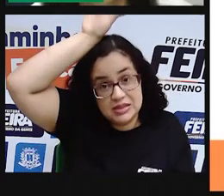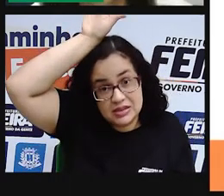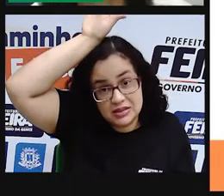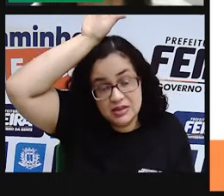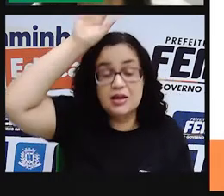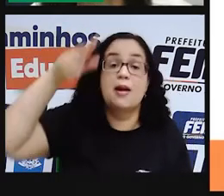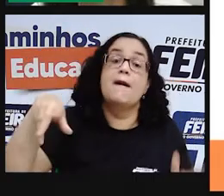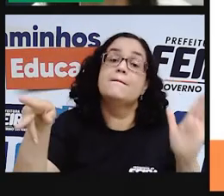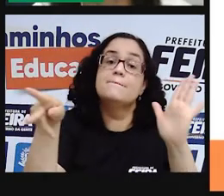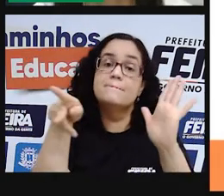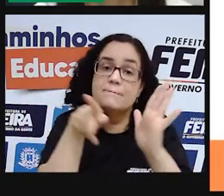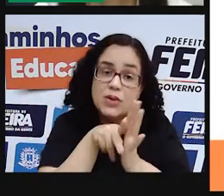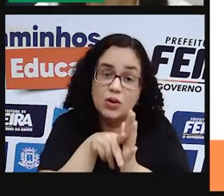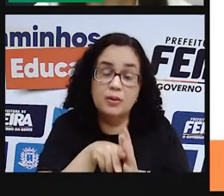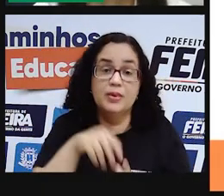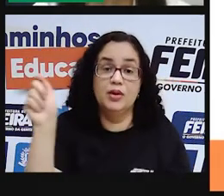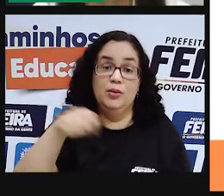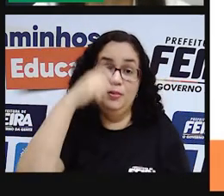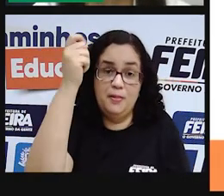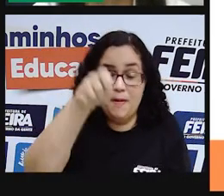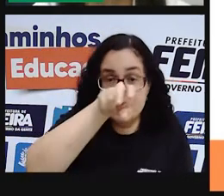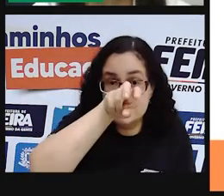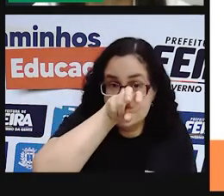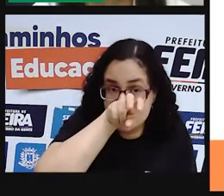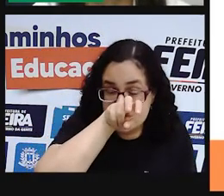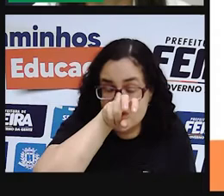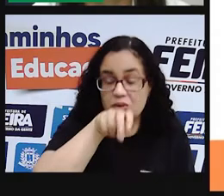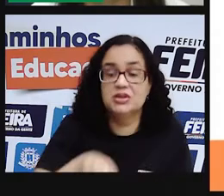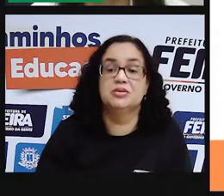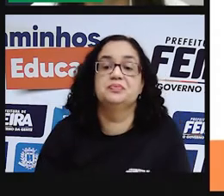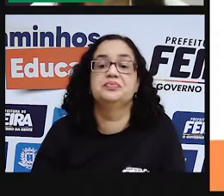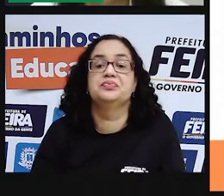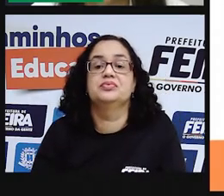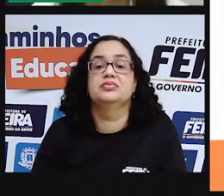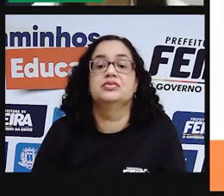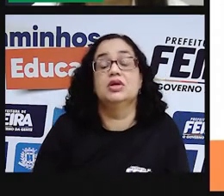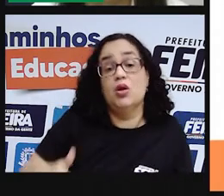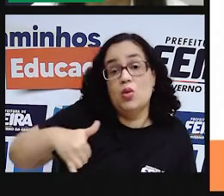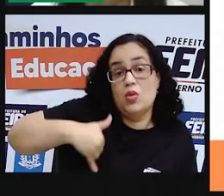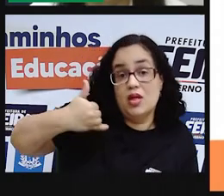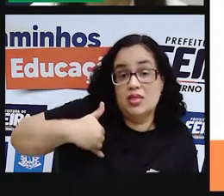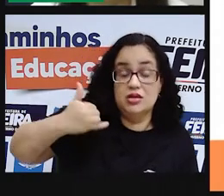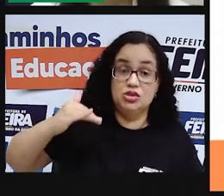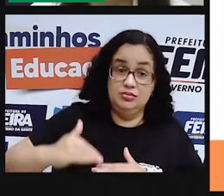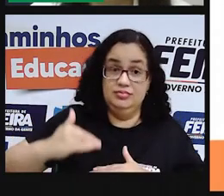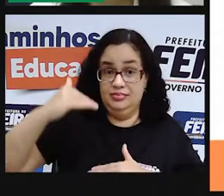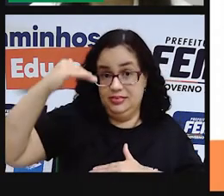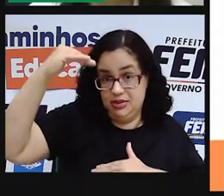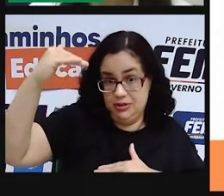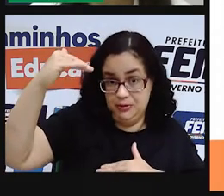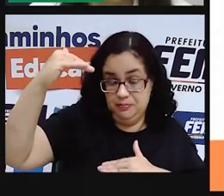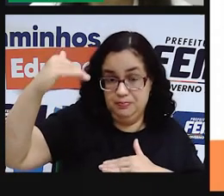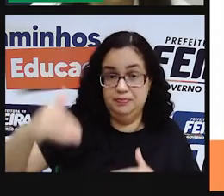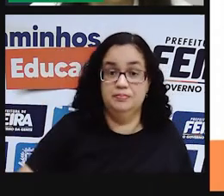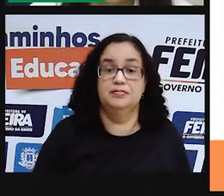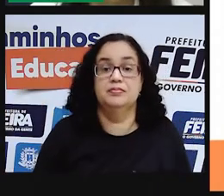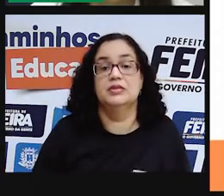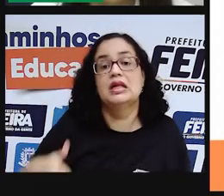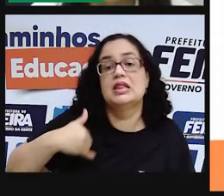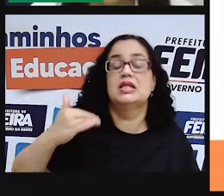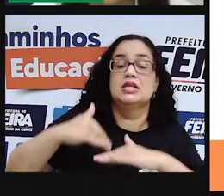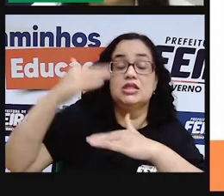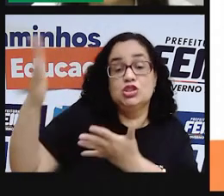né? A própria Mônica, eles aparecem aí numa idade maior, né? Aparecem na